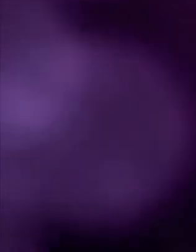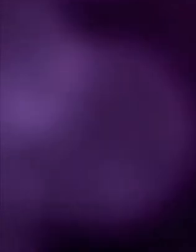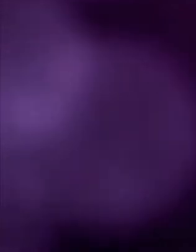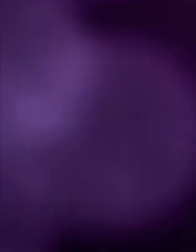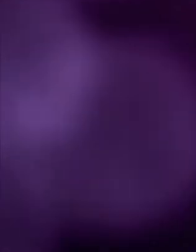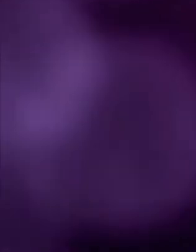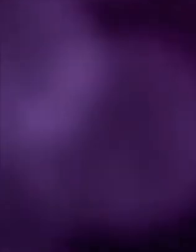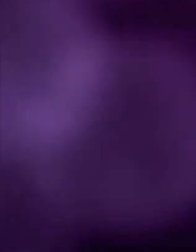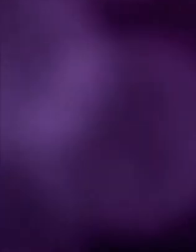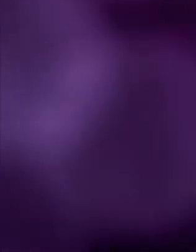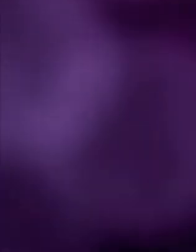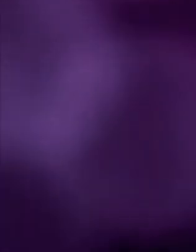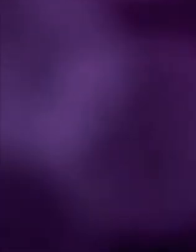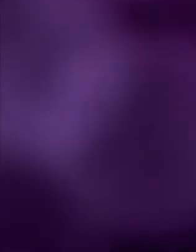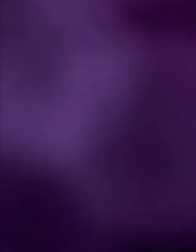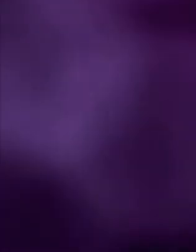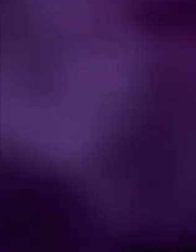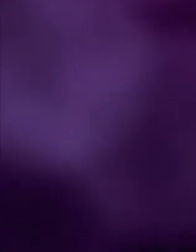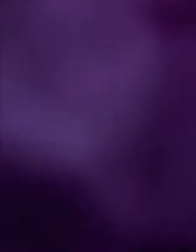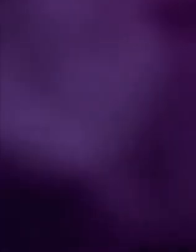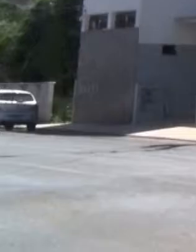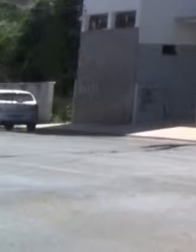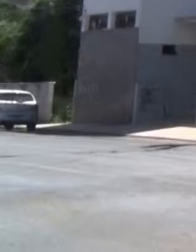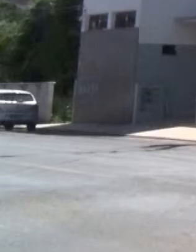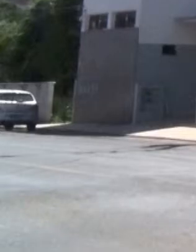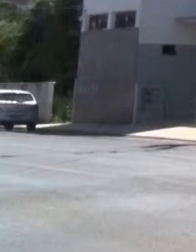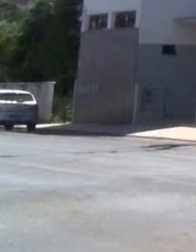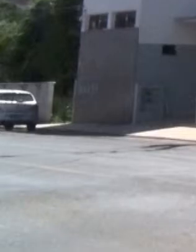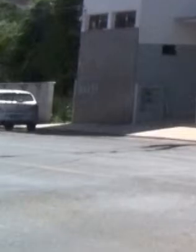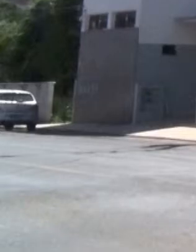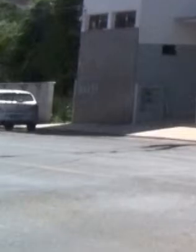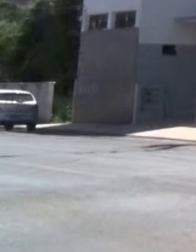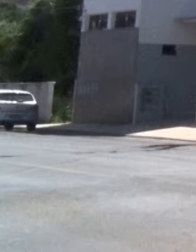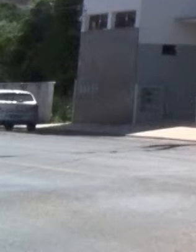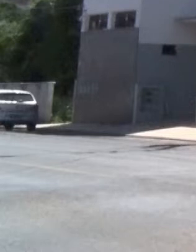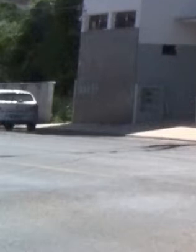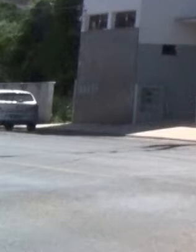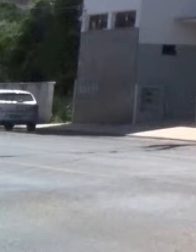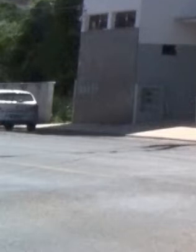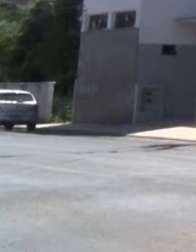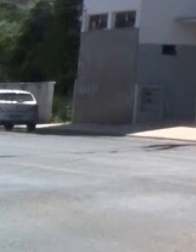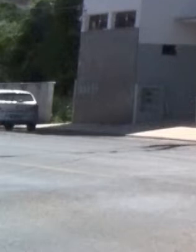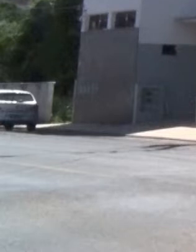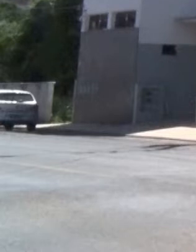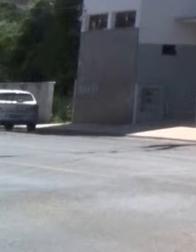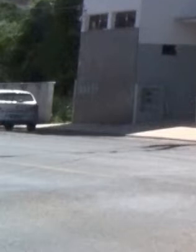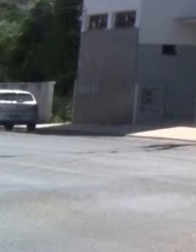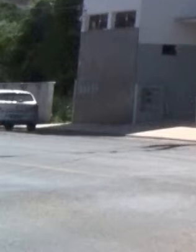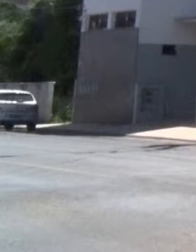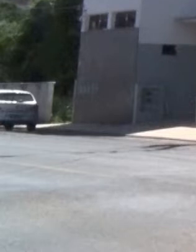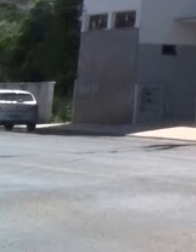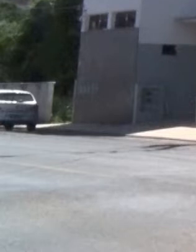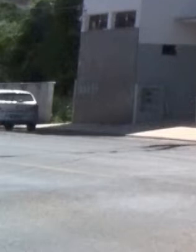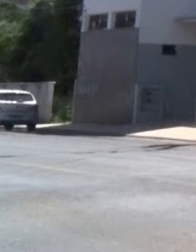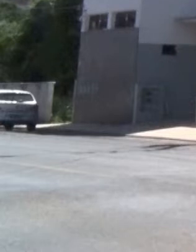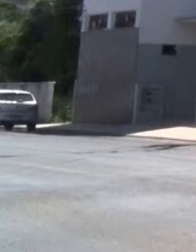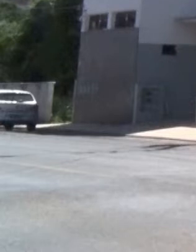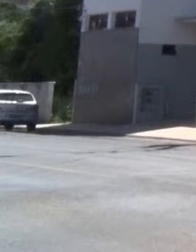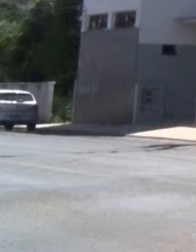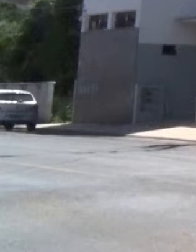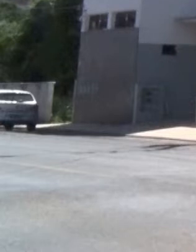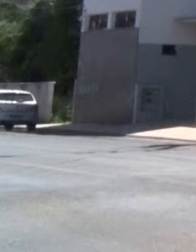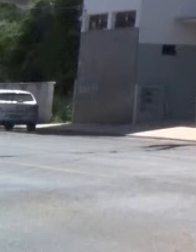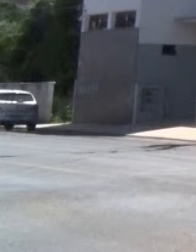Programa Evangelho no Lar. Oferecimento Mundial Lar e Construção. A melhor opção para a sua obra. Avenida